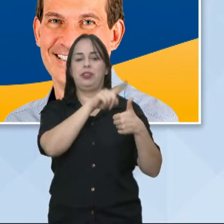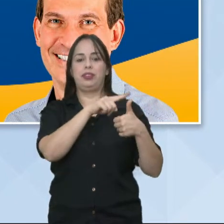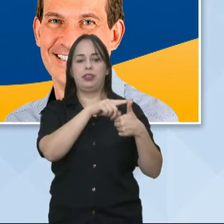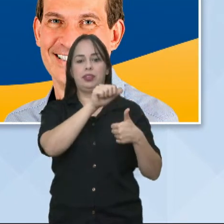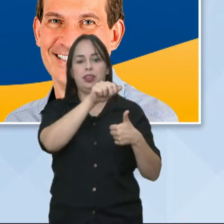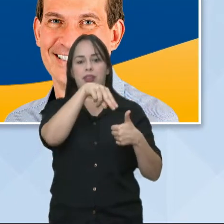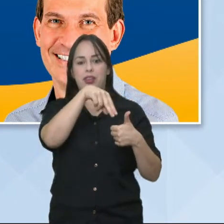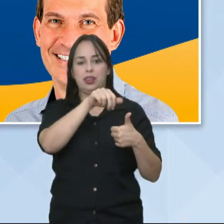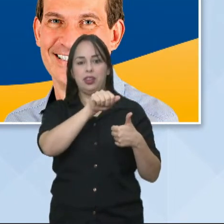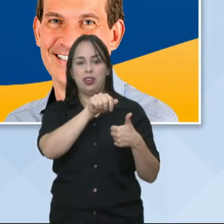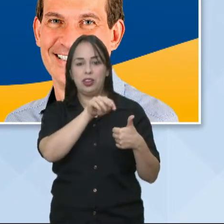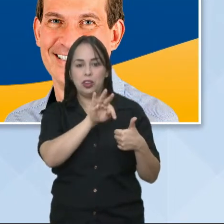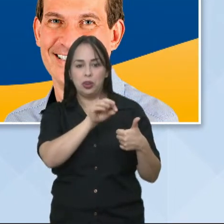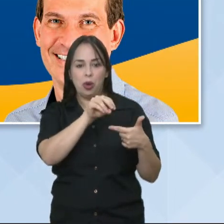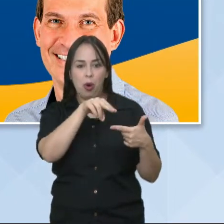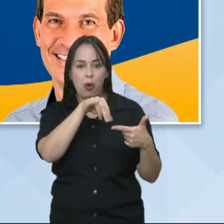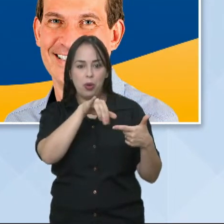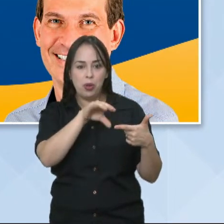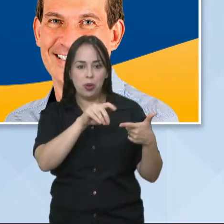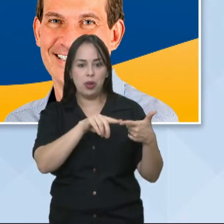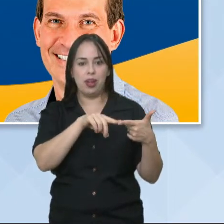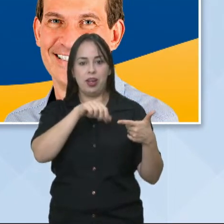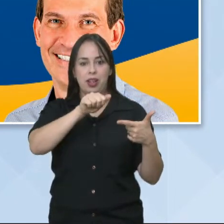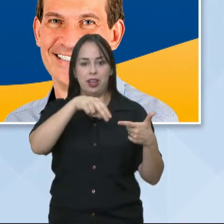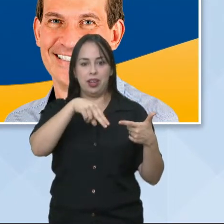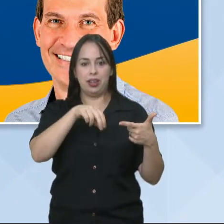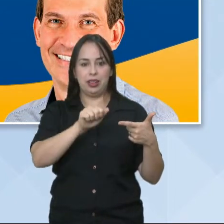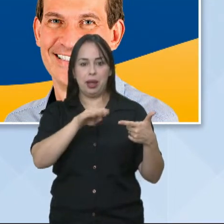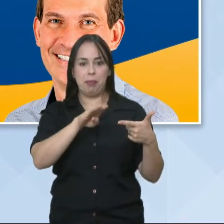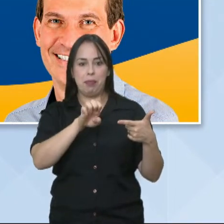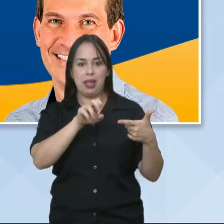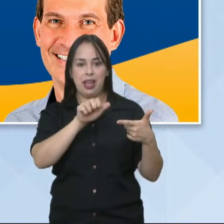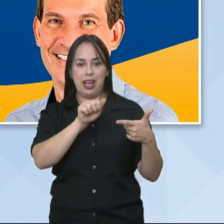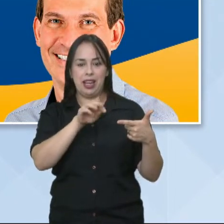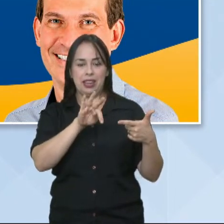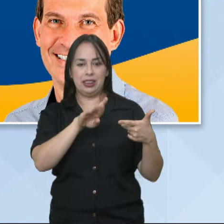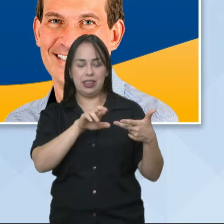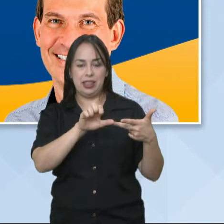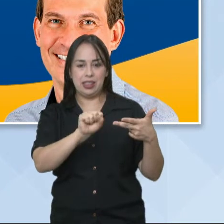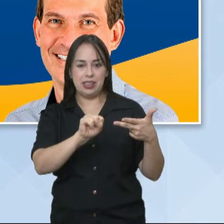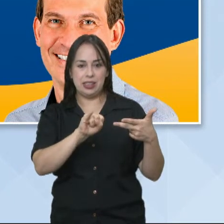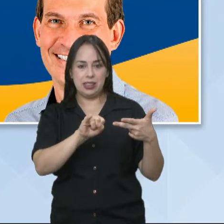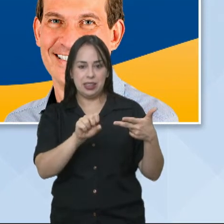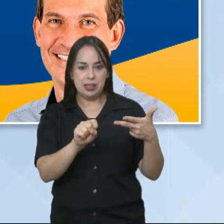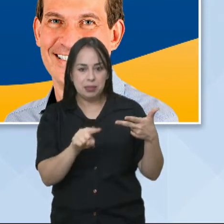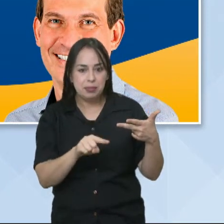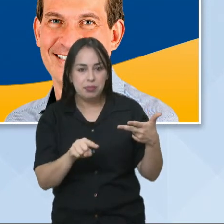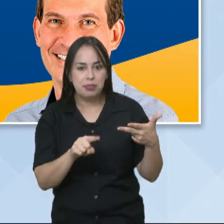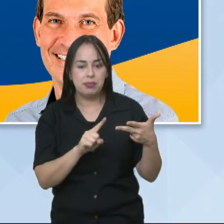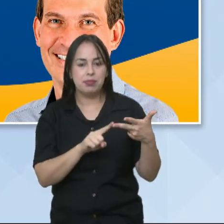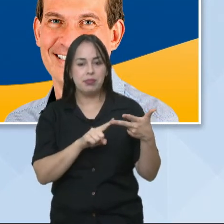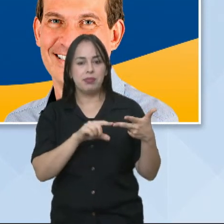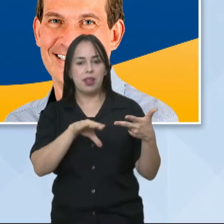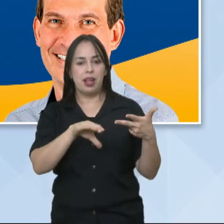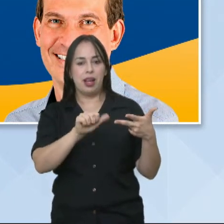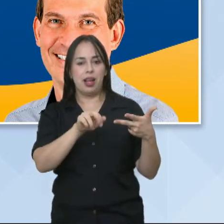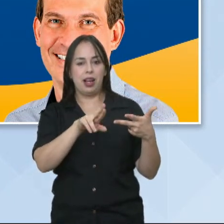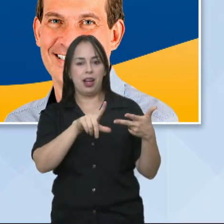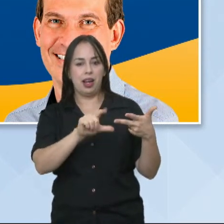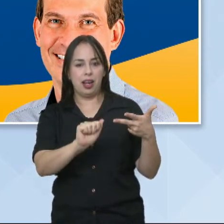Antônio Coimbra, também analista, a Ana Beatriz, analista, perdão, errei ali, a Carla